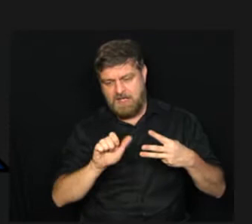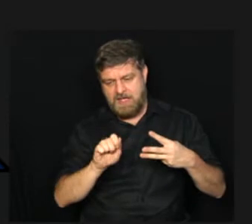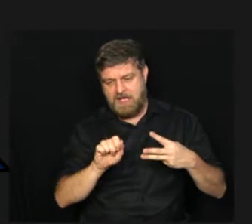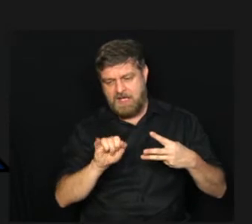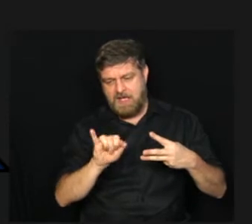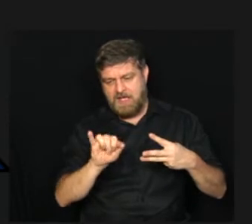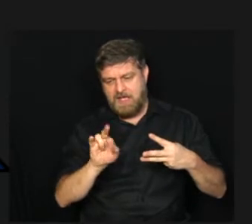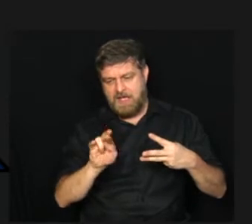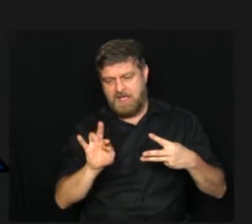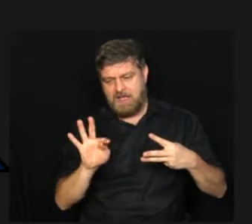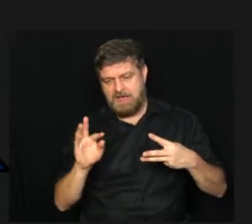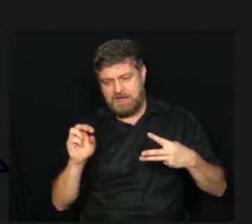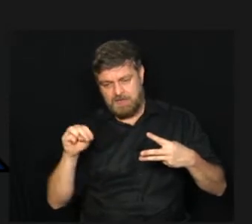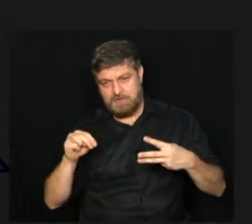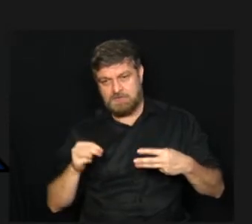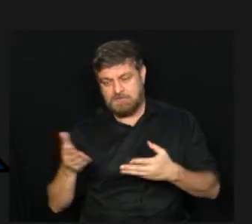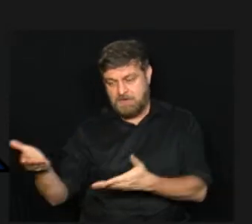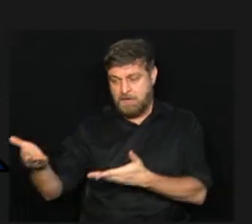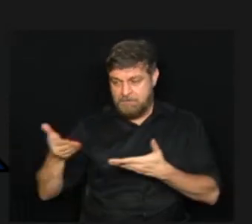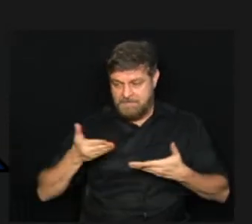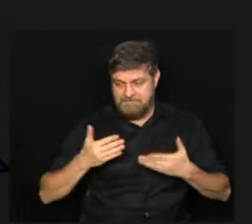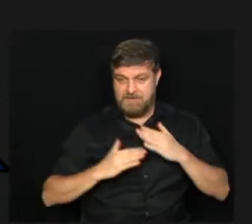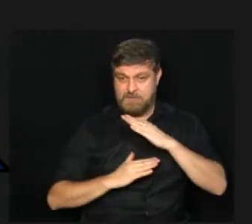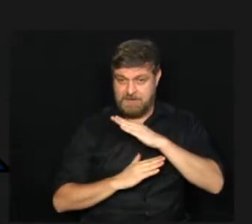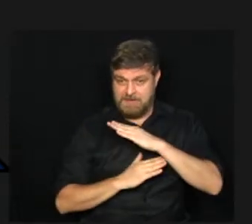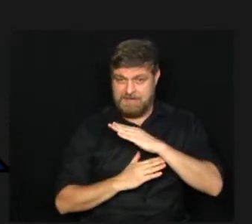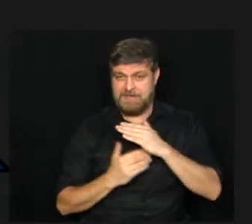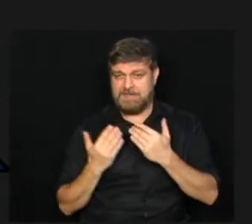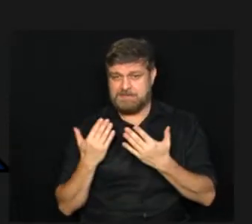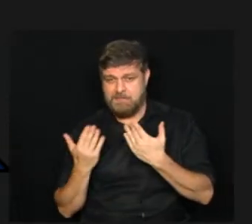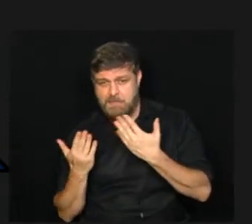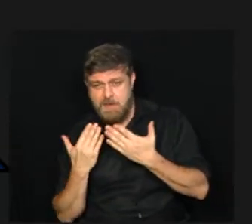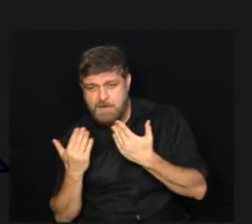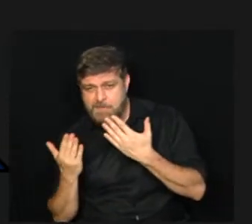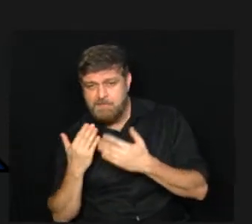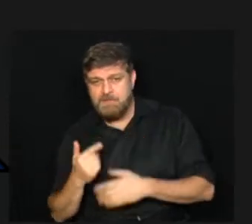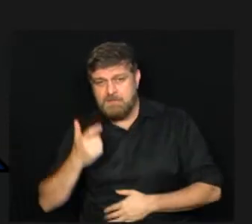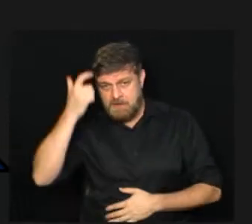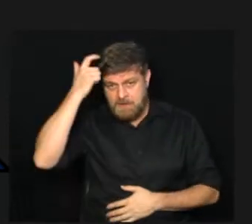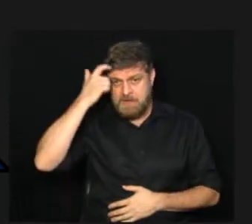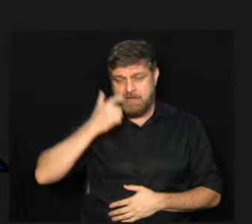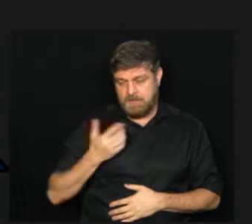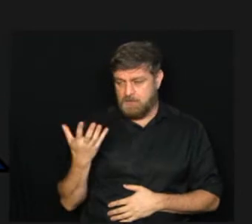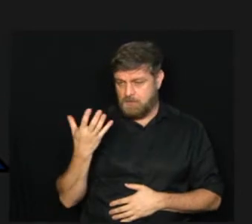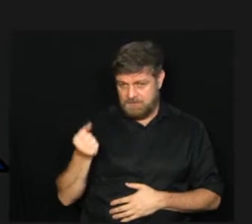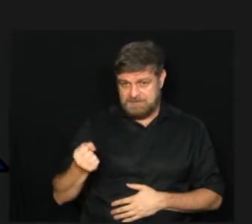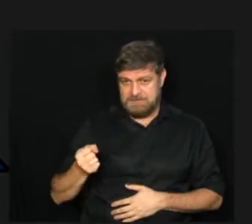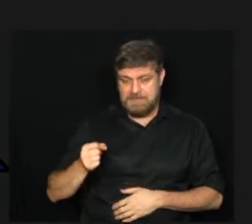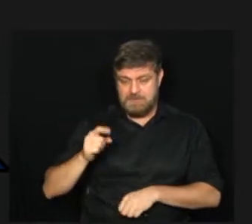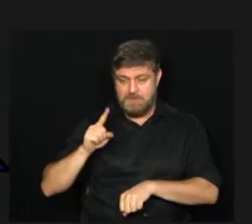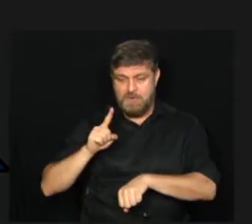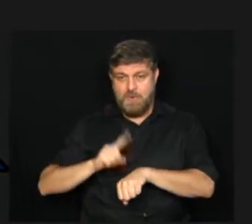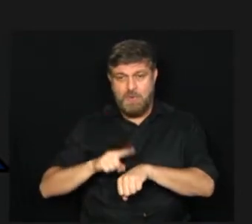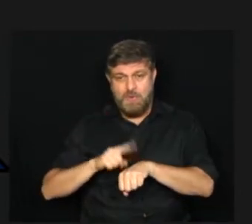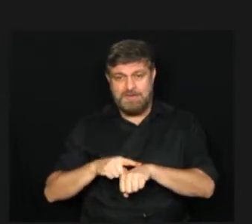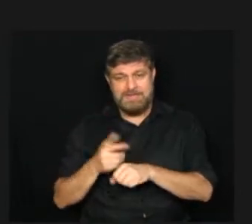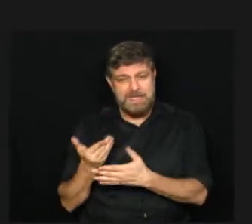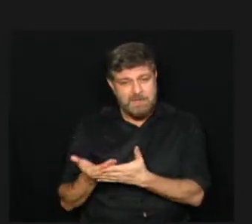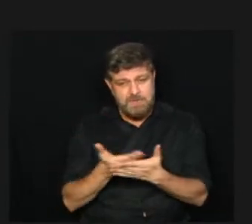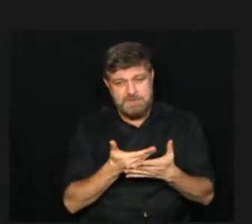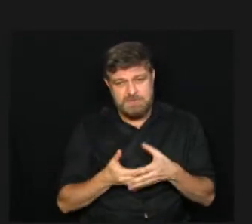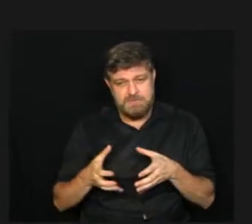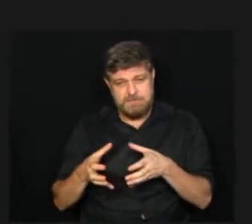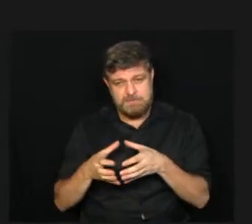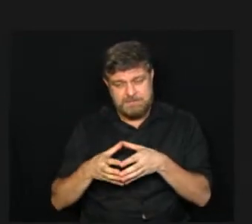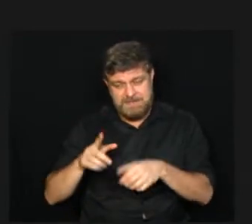a esse debate. E sou a favor da deliberação aí, favorável também que prolongue por mais um tempo